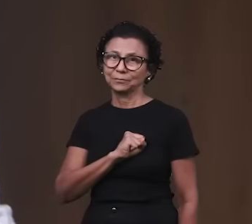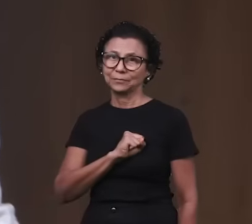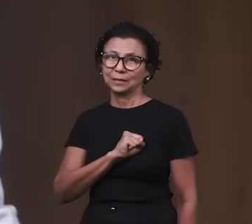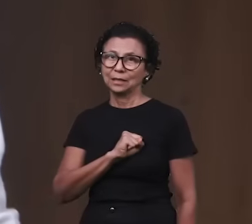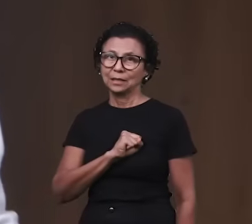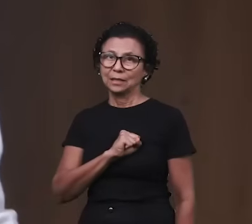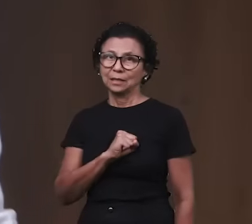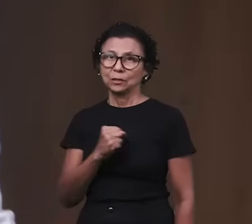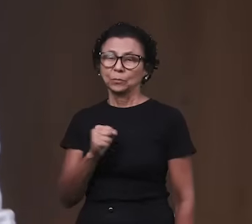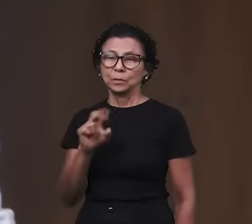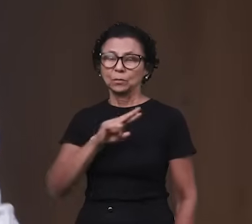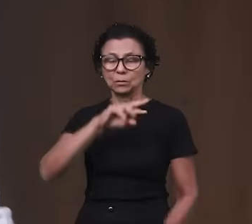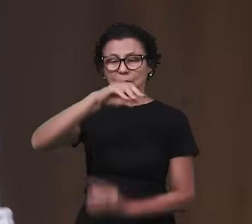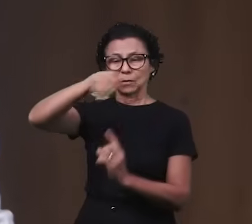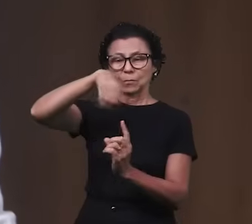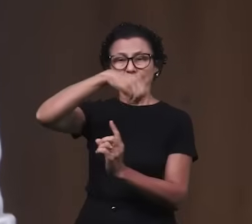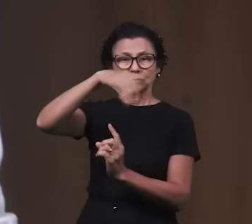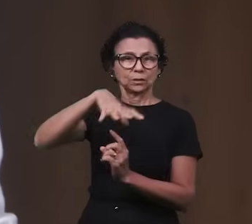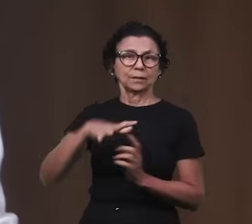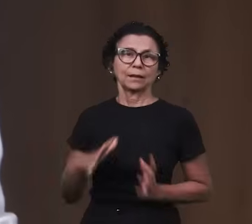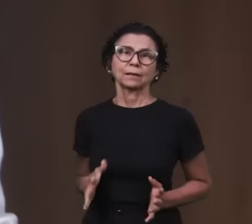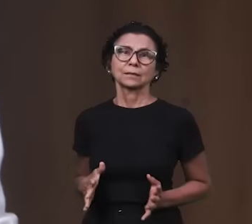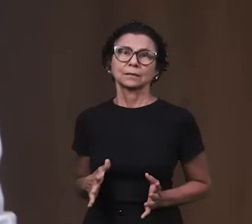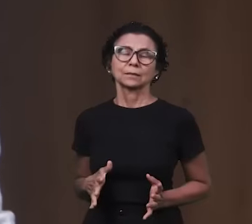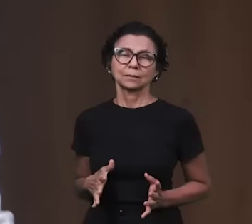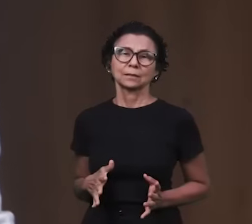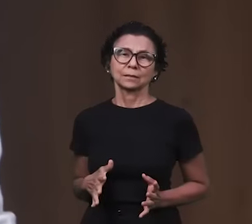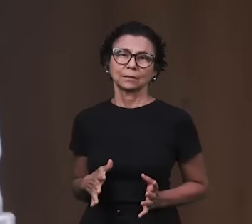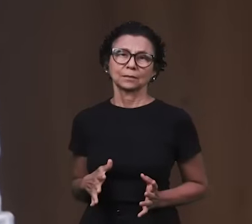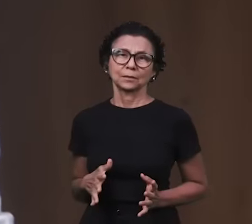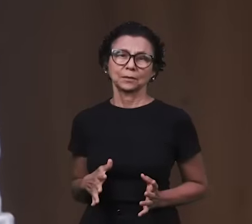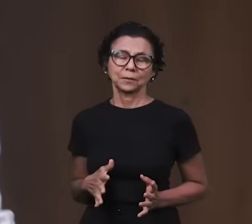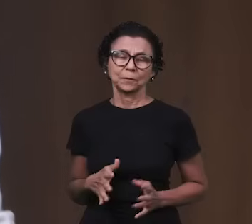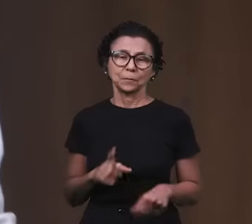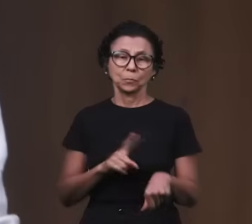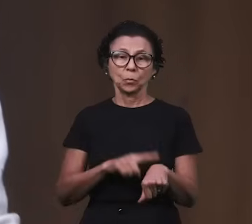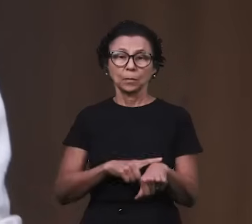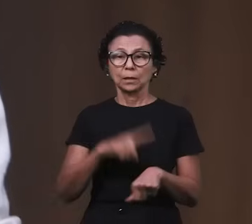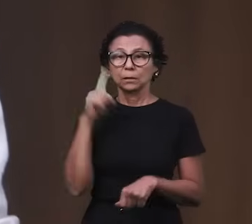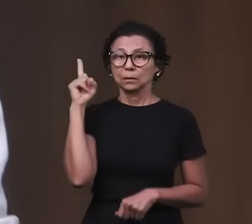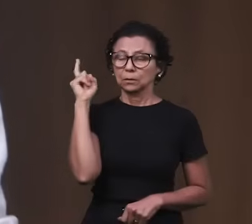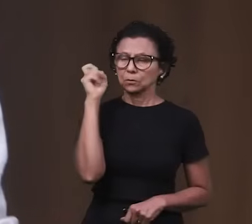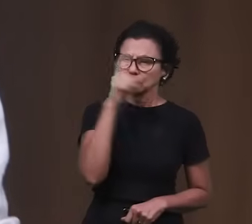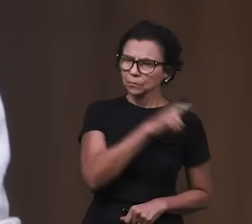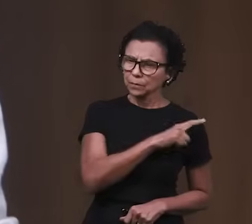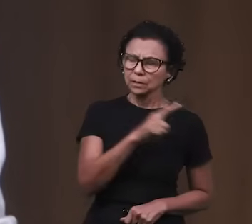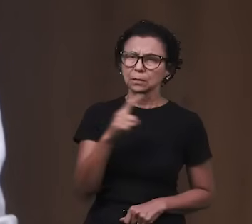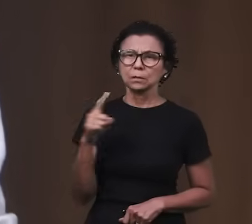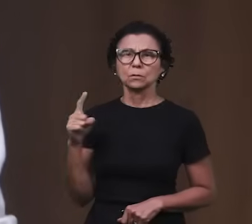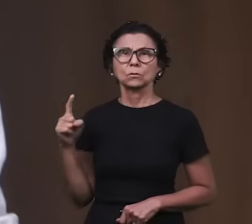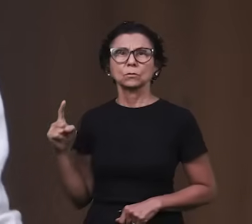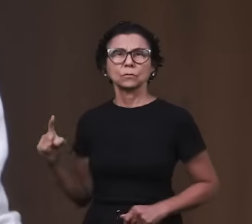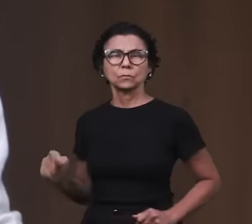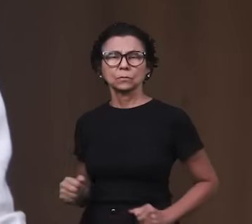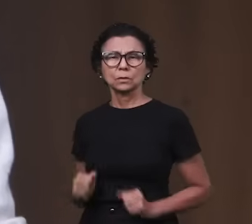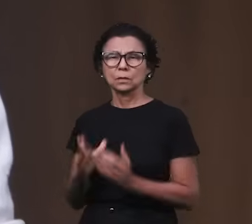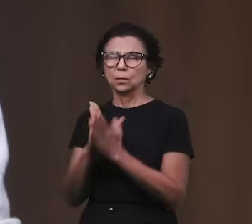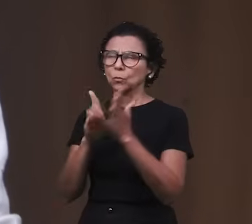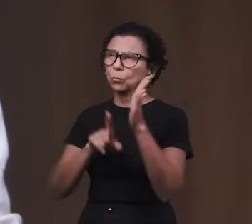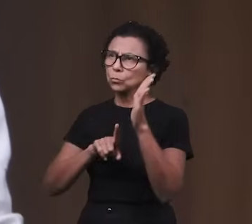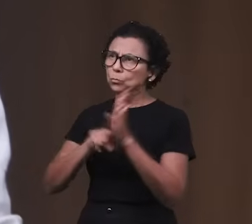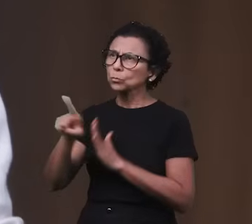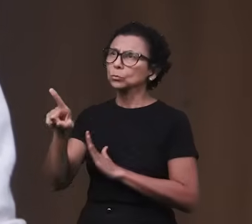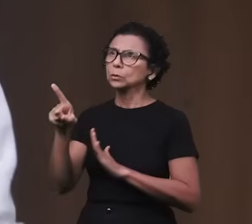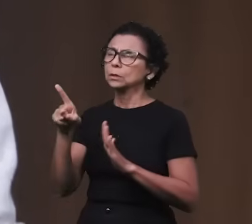arma poderosa que nós temos em nossas mãos. O mais difícil, você busca, o senhor responde. Você consulta, o senhor